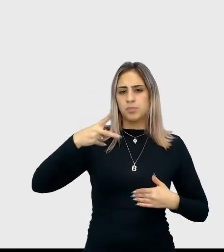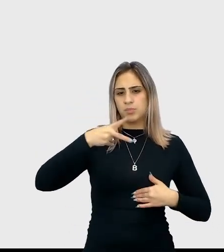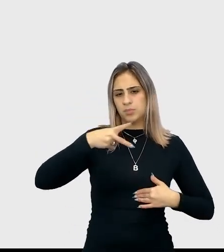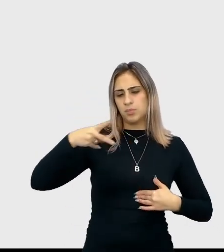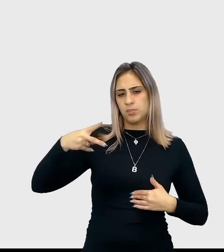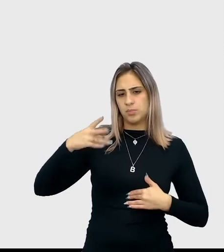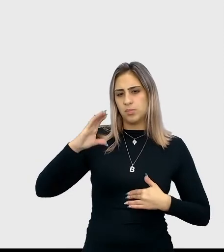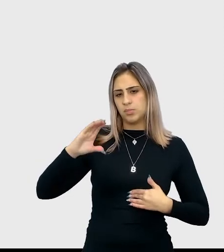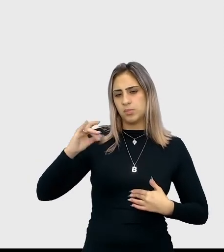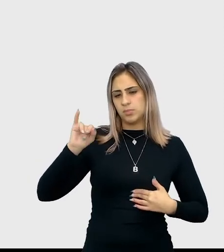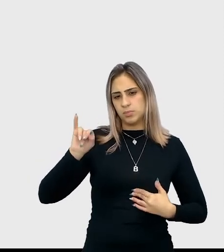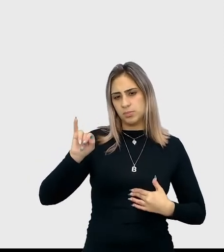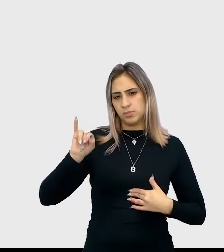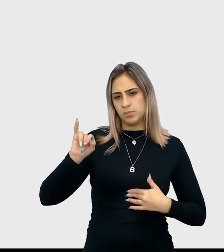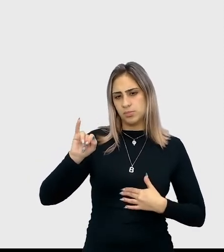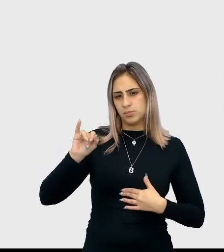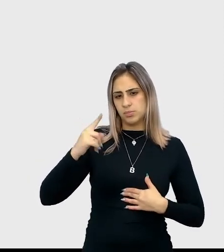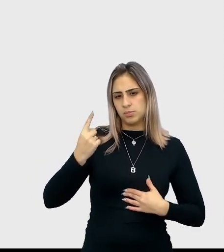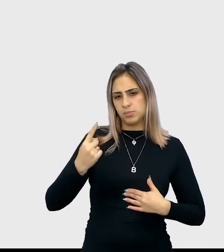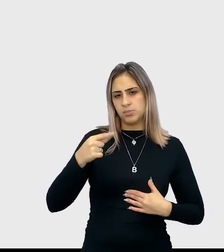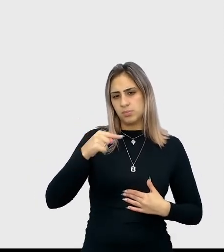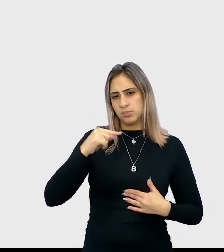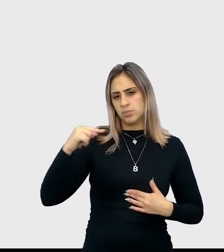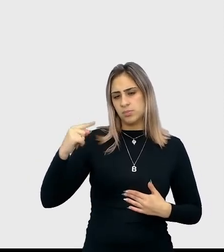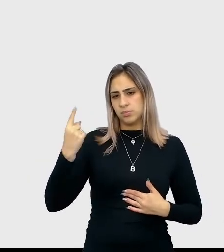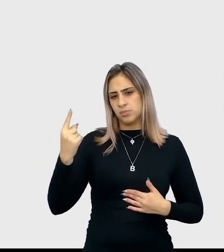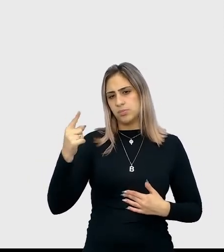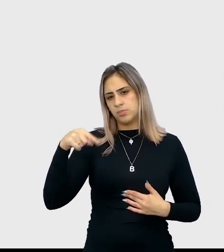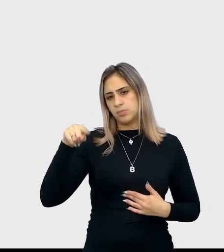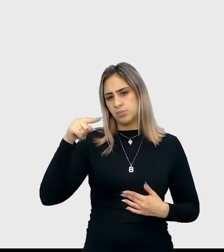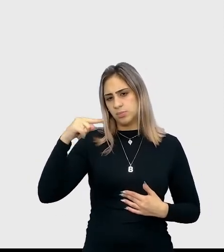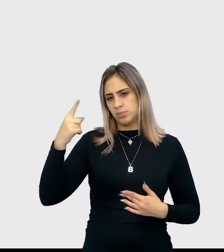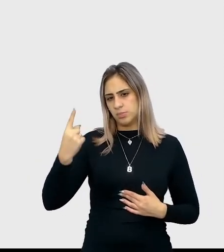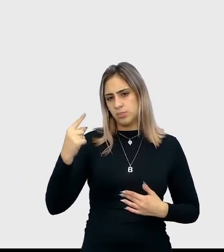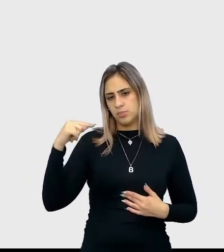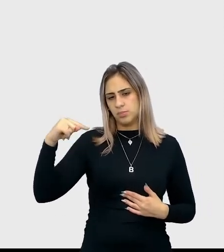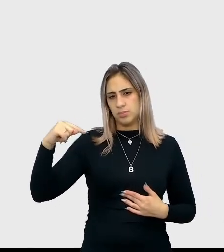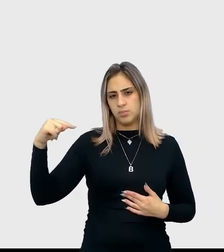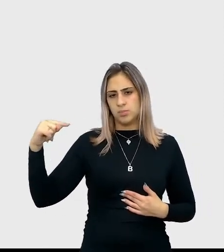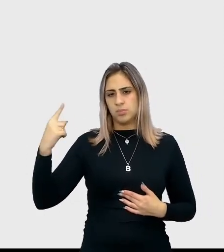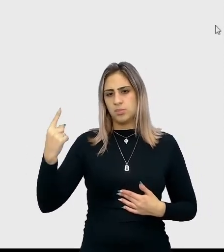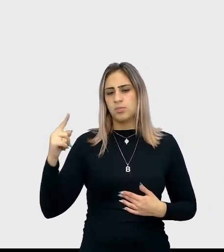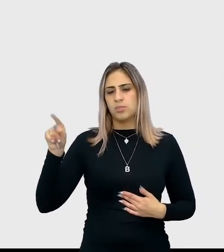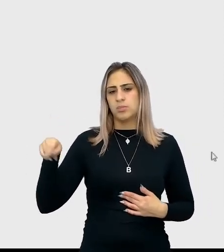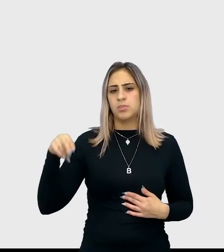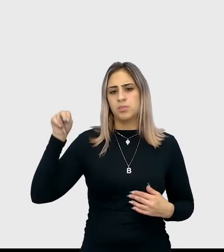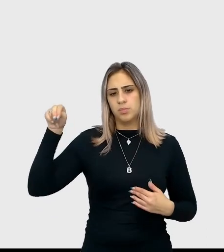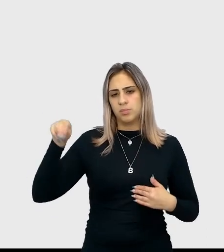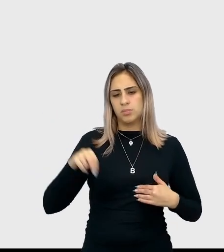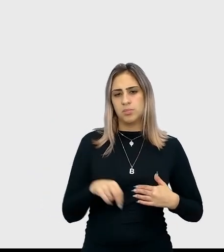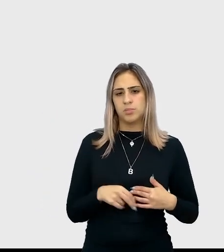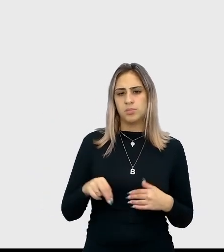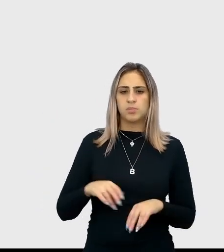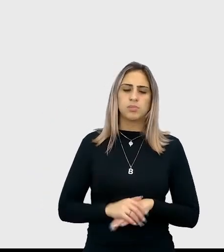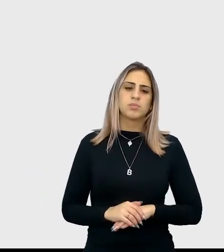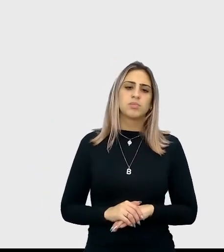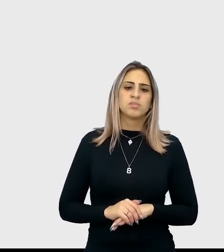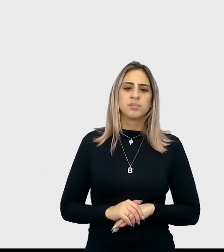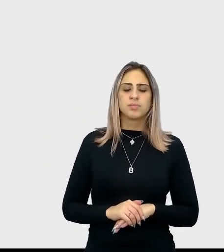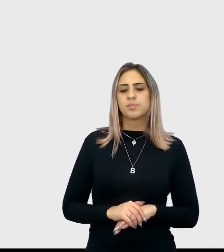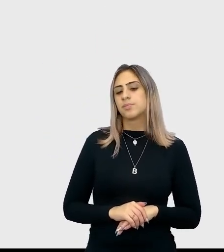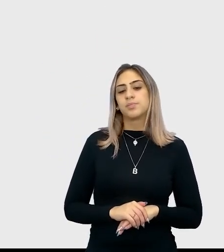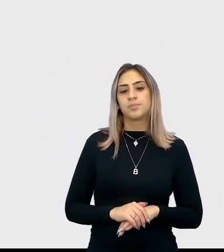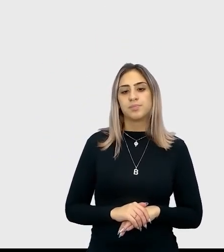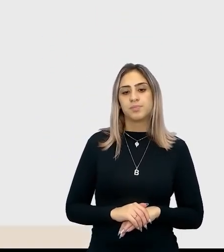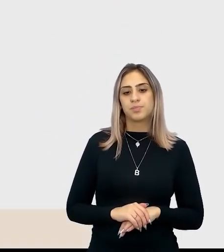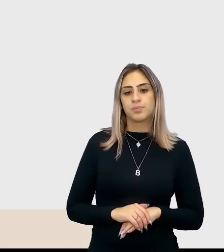ao CI, né, o capital inicial, 1 menos, abre parênteses, 1 mais I elevado a N.